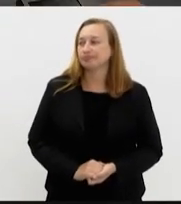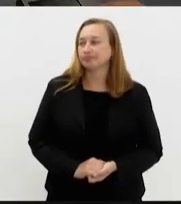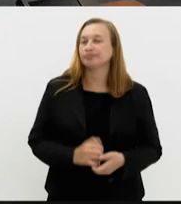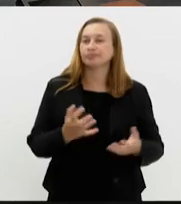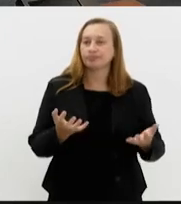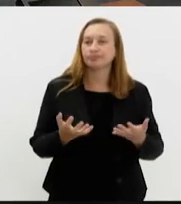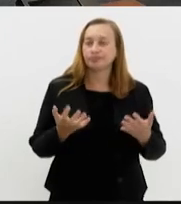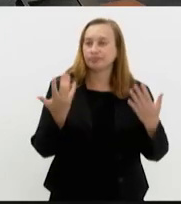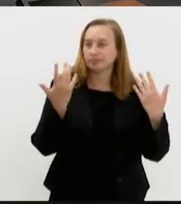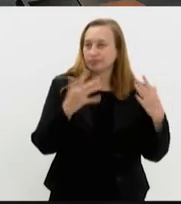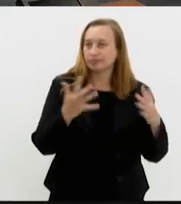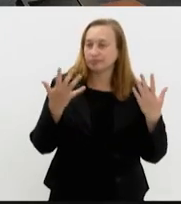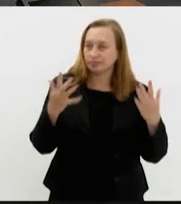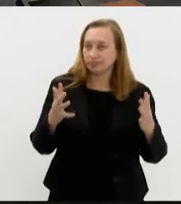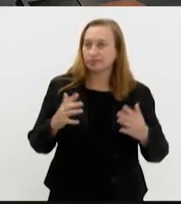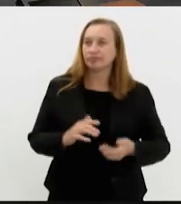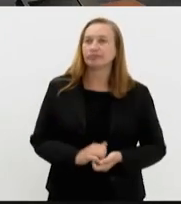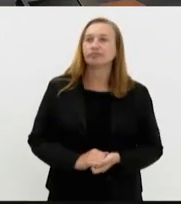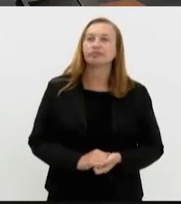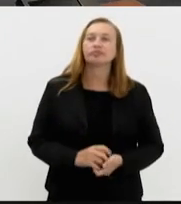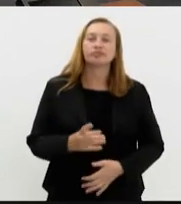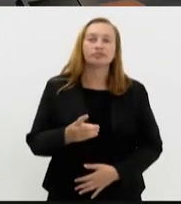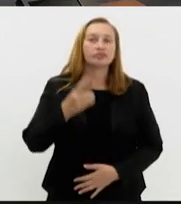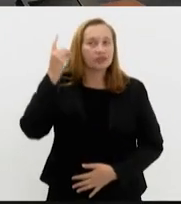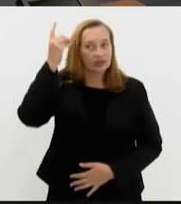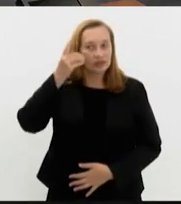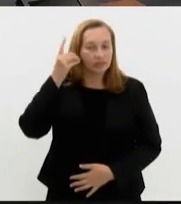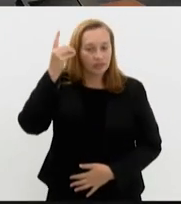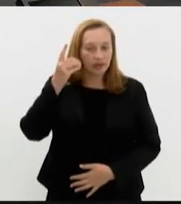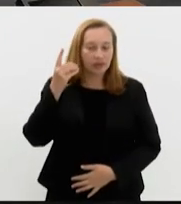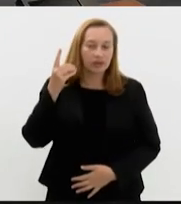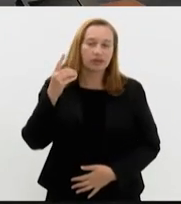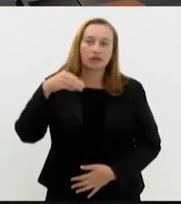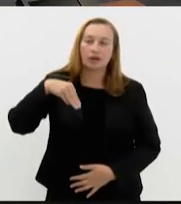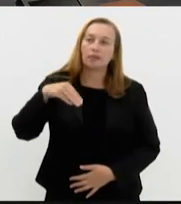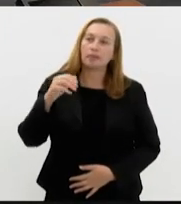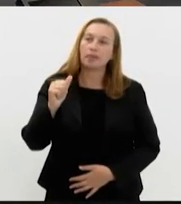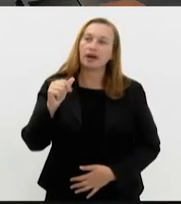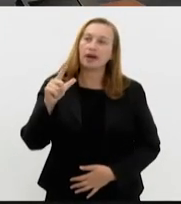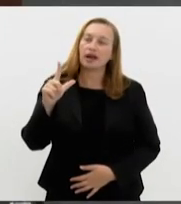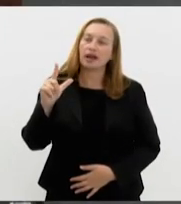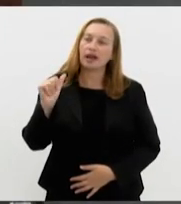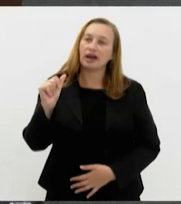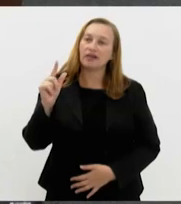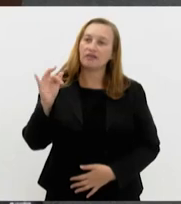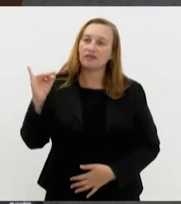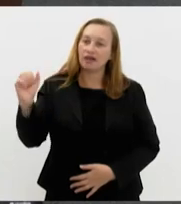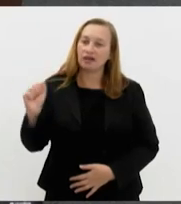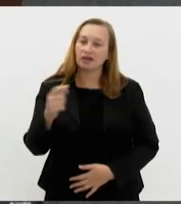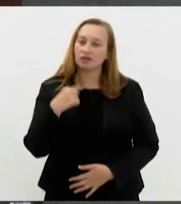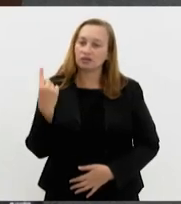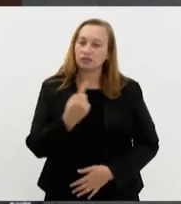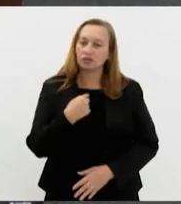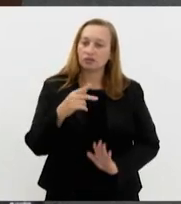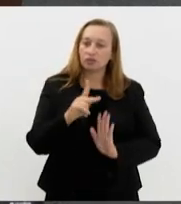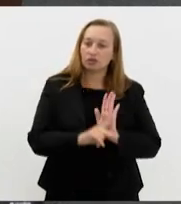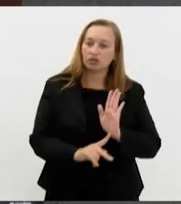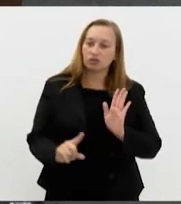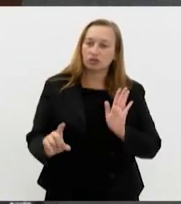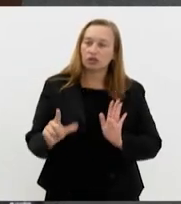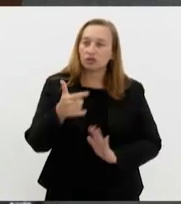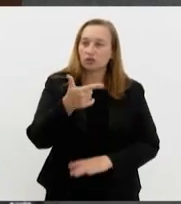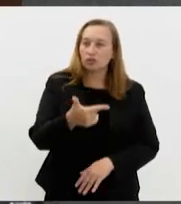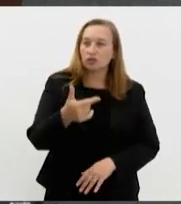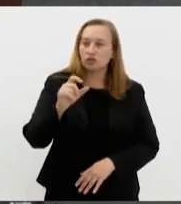saudar, deputado Malafaia, vosso projeto é de 2015, tem